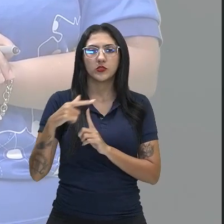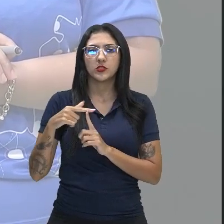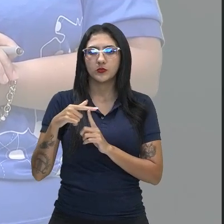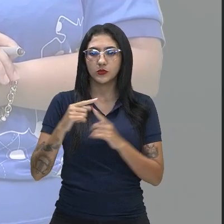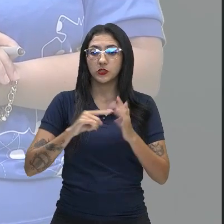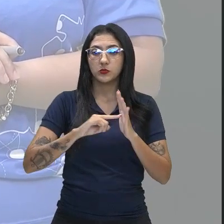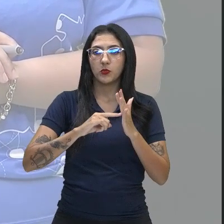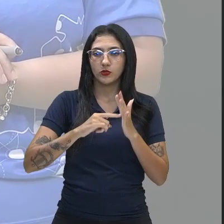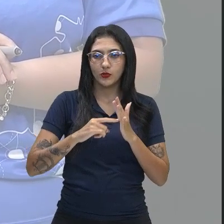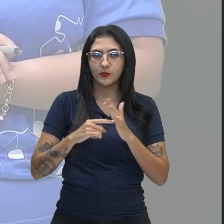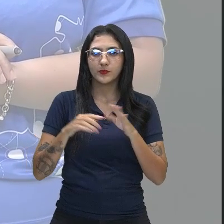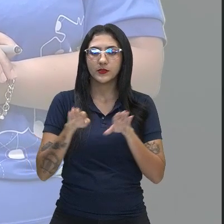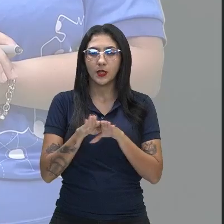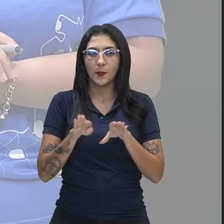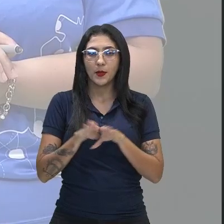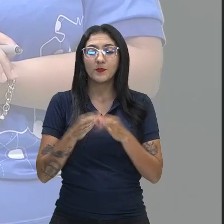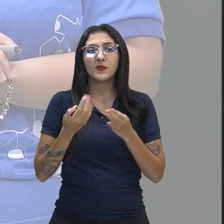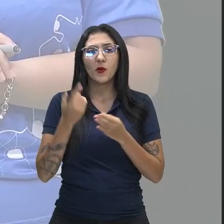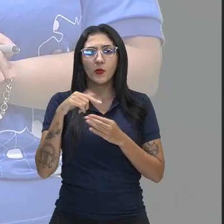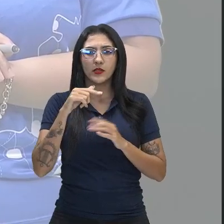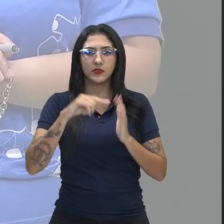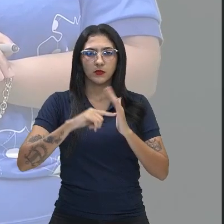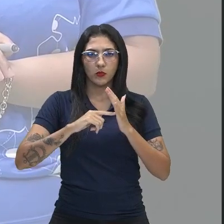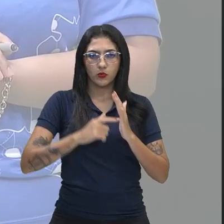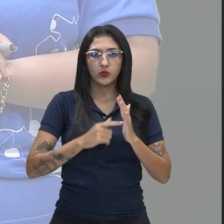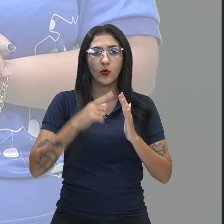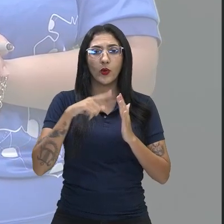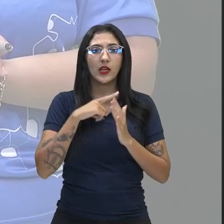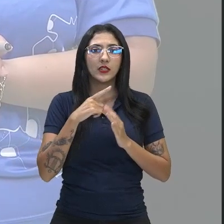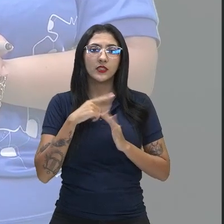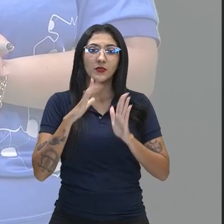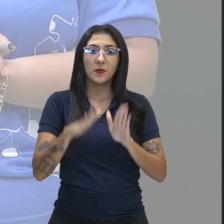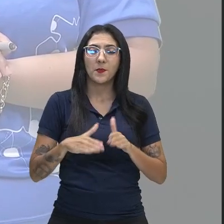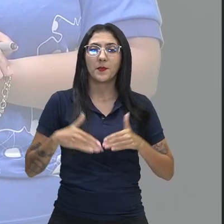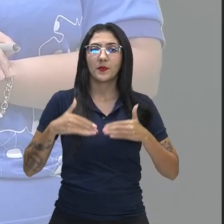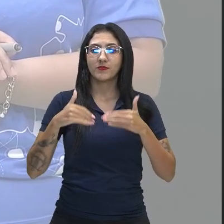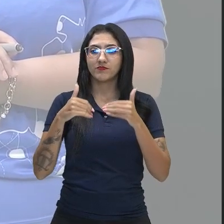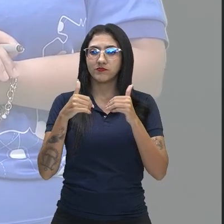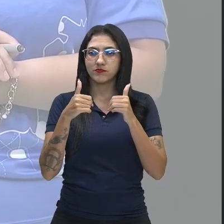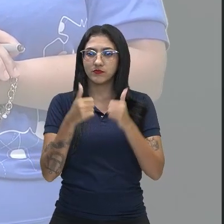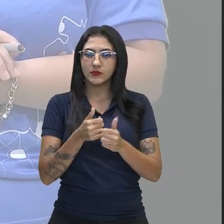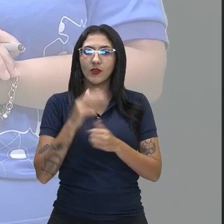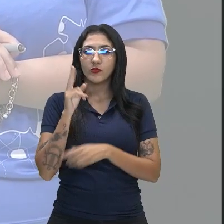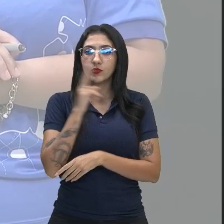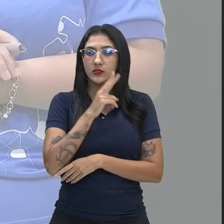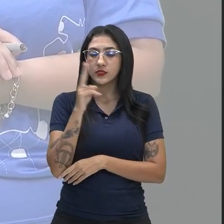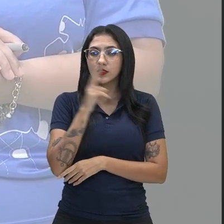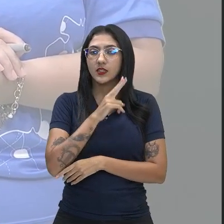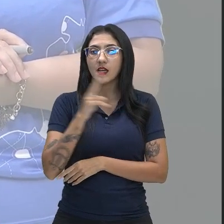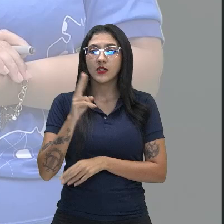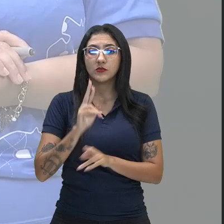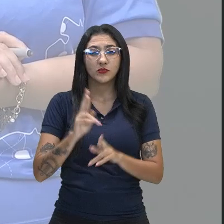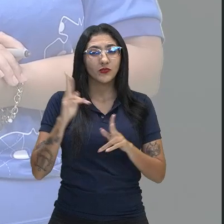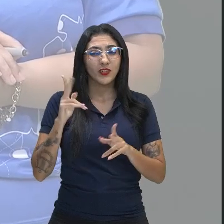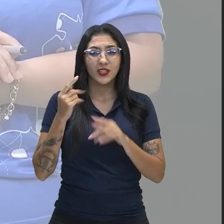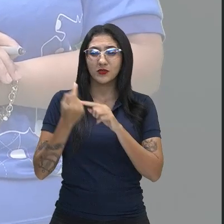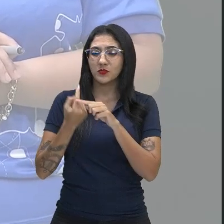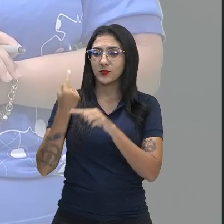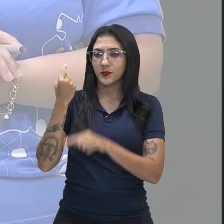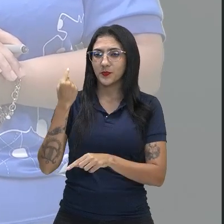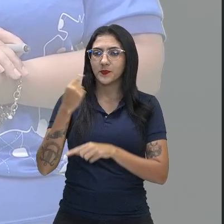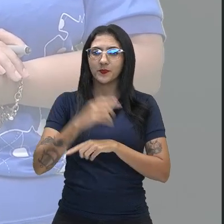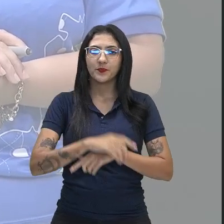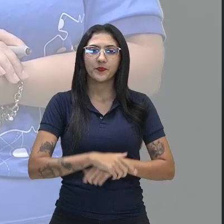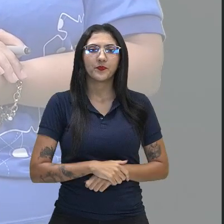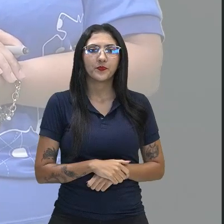combustão interna. E esse motor, ele apresentava uma maior eficiência do que os motores anteriores. E